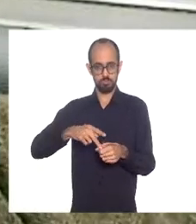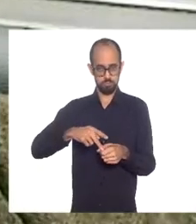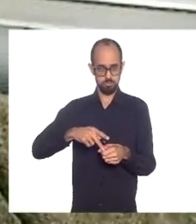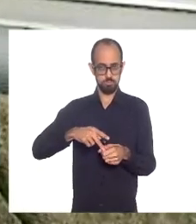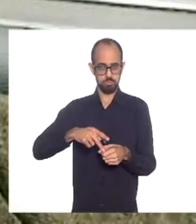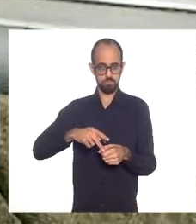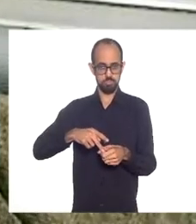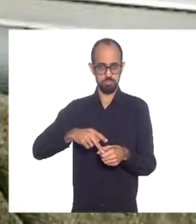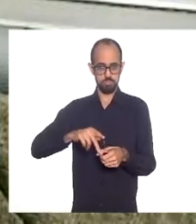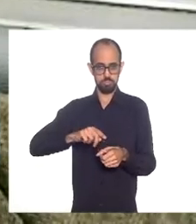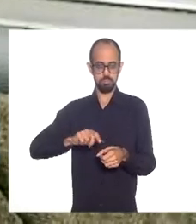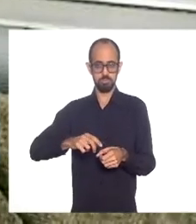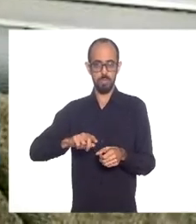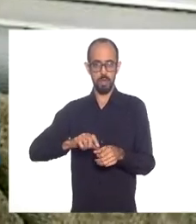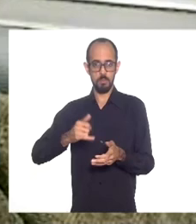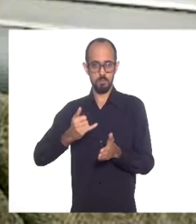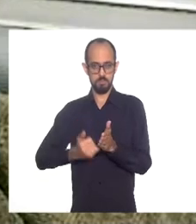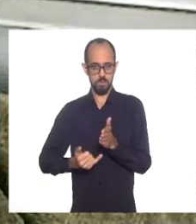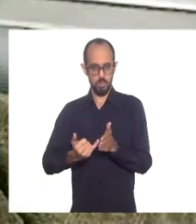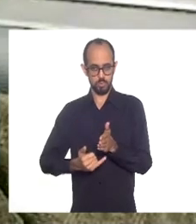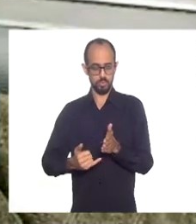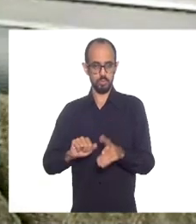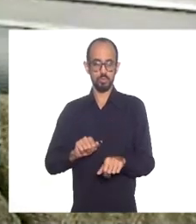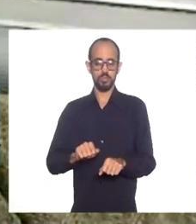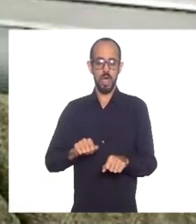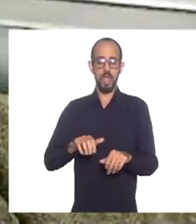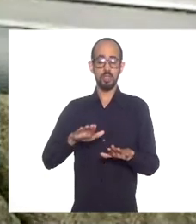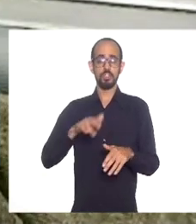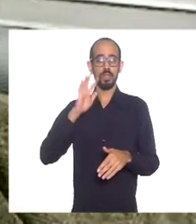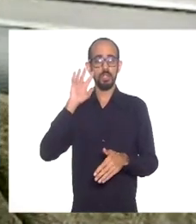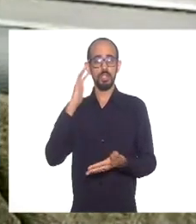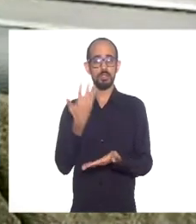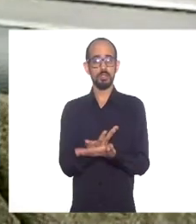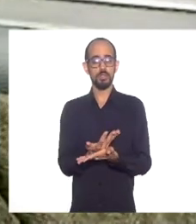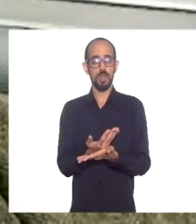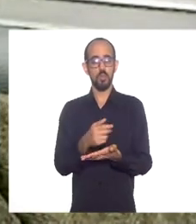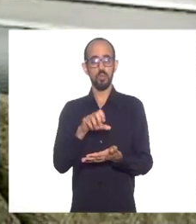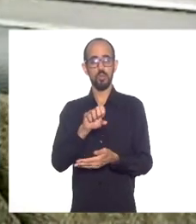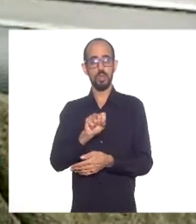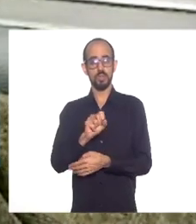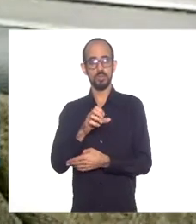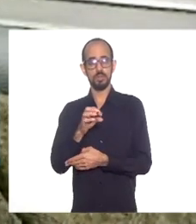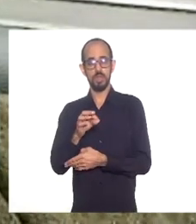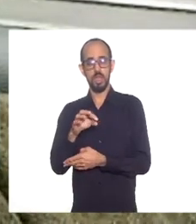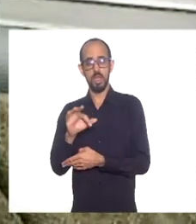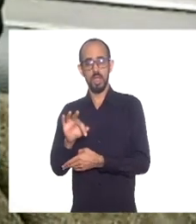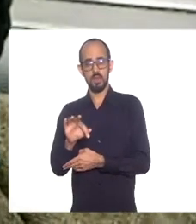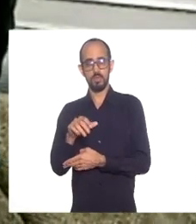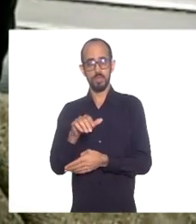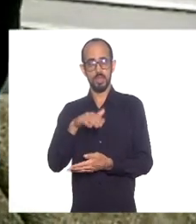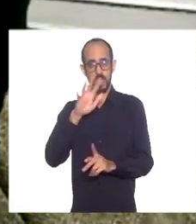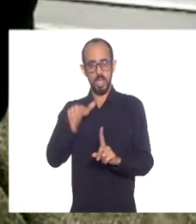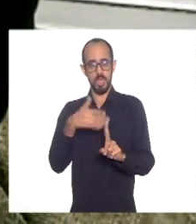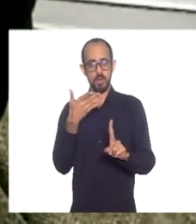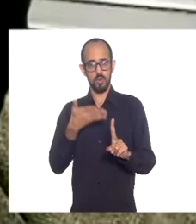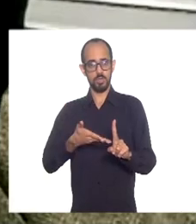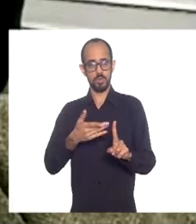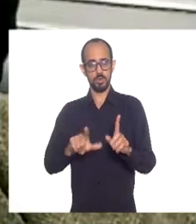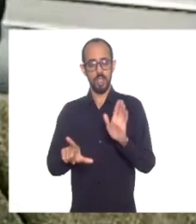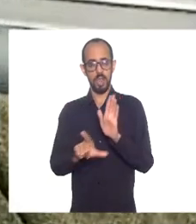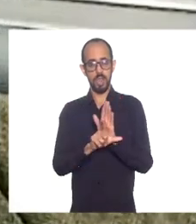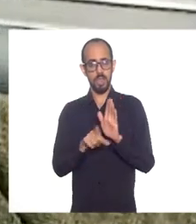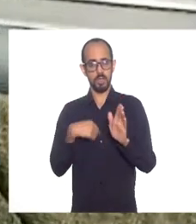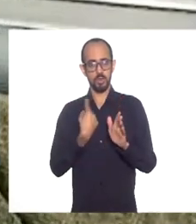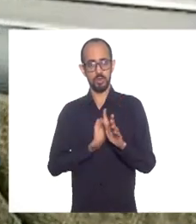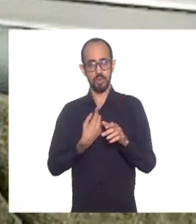já houvesse a decisão do Supremo Tribunal Federal, que reconheceu que a lei que nós fizemos